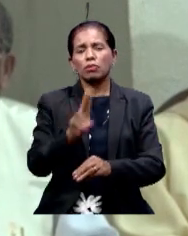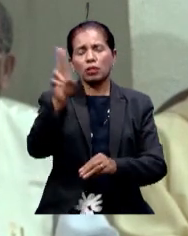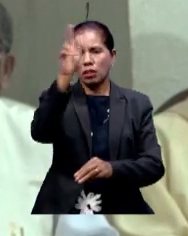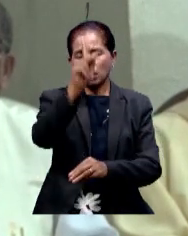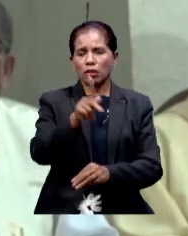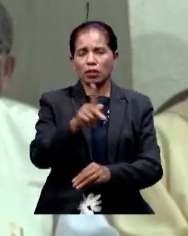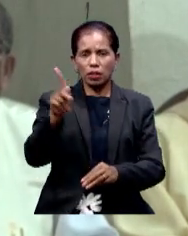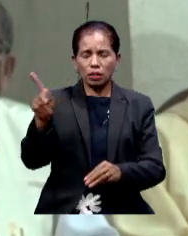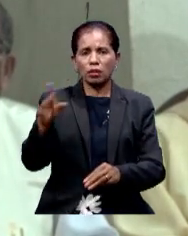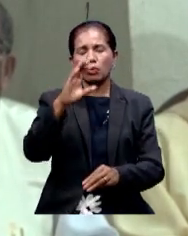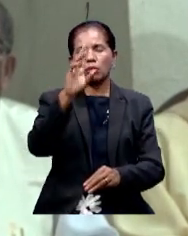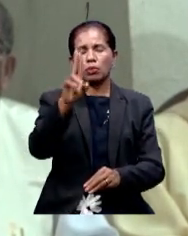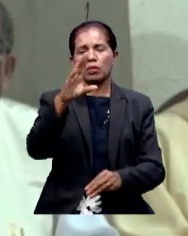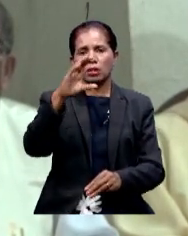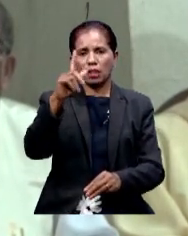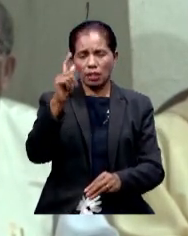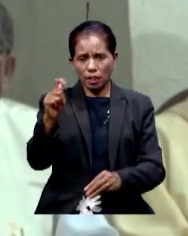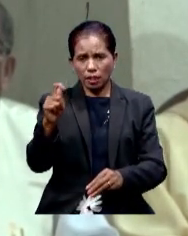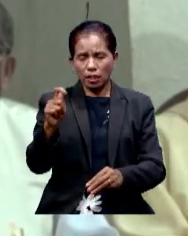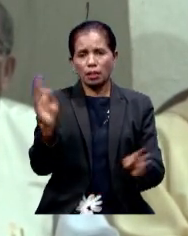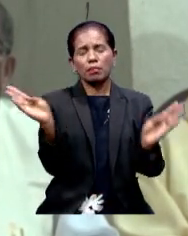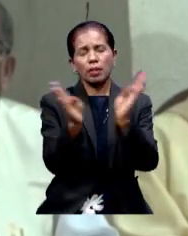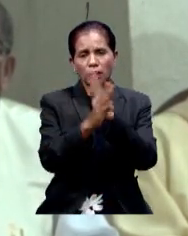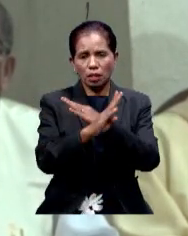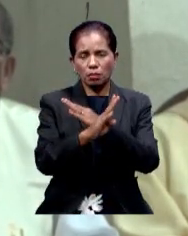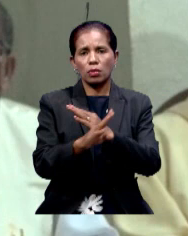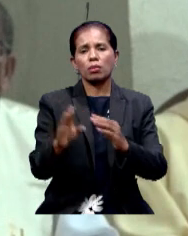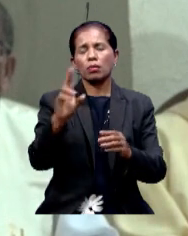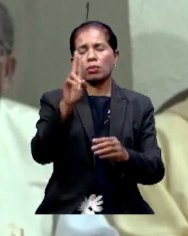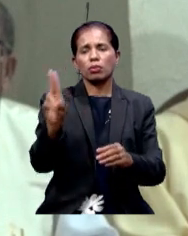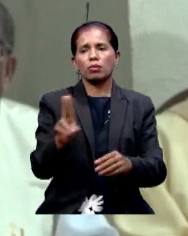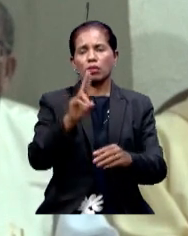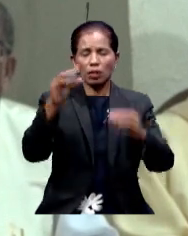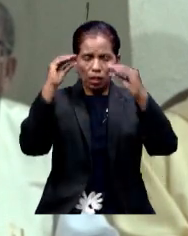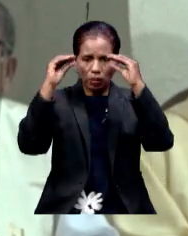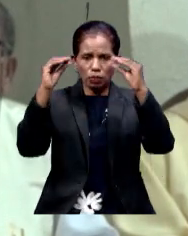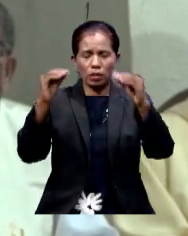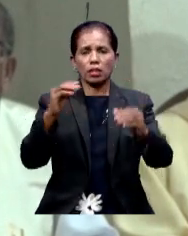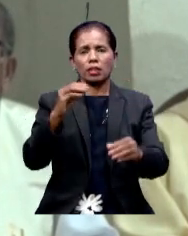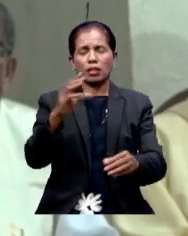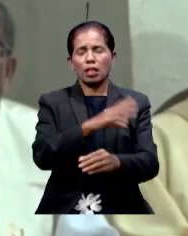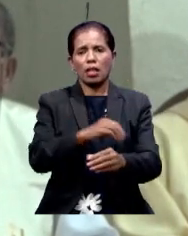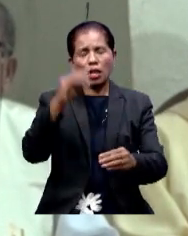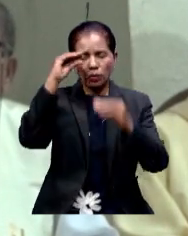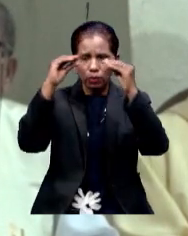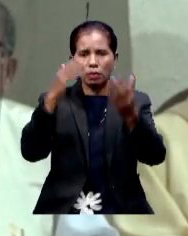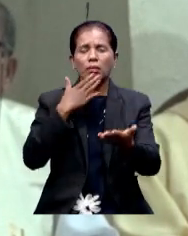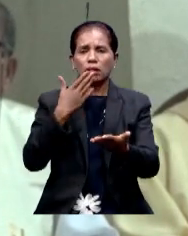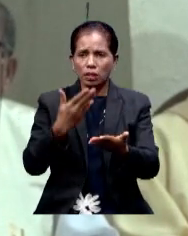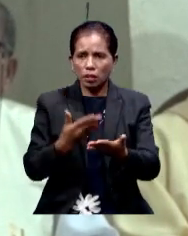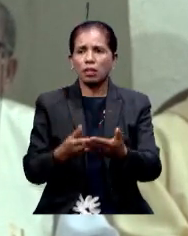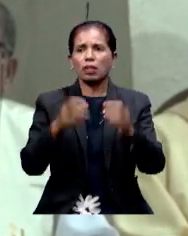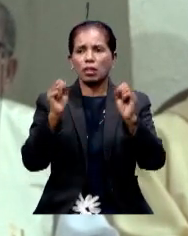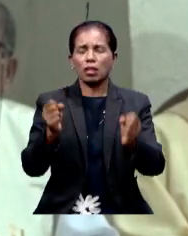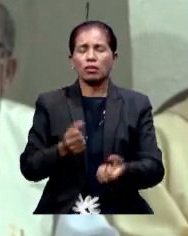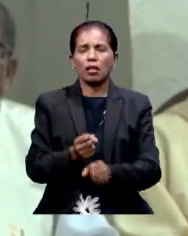Dili, sei, Universidade de Excelência, Hanori Filosofia, Hanori Boas Rabedia, Rodeia,